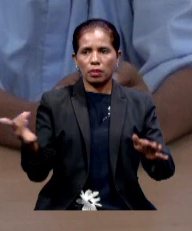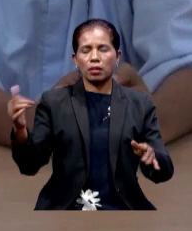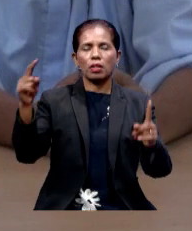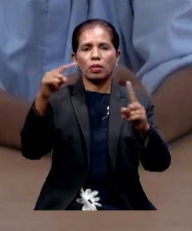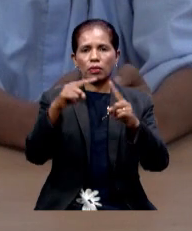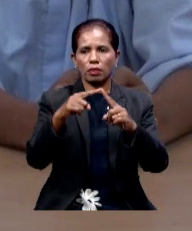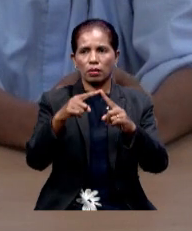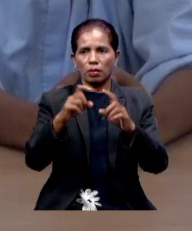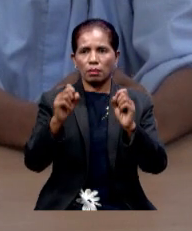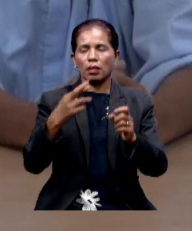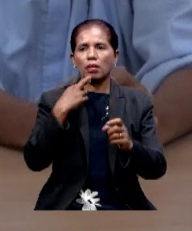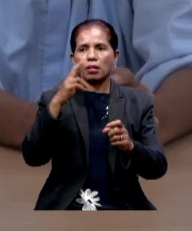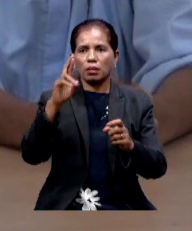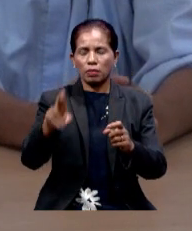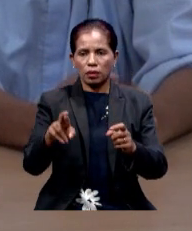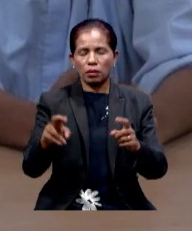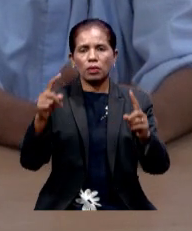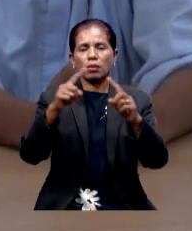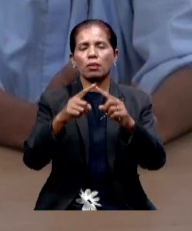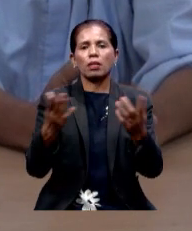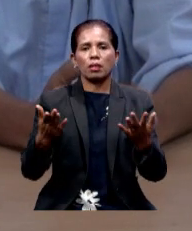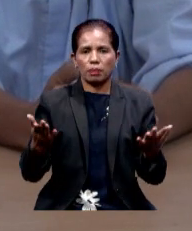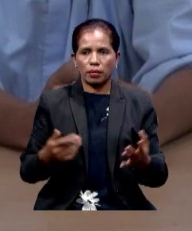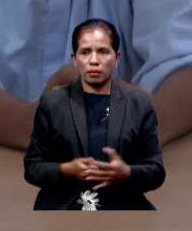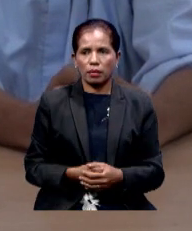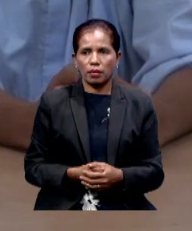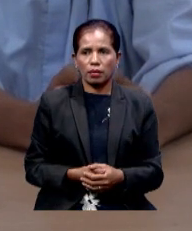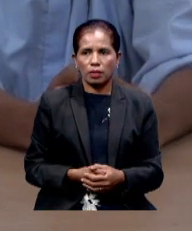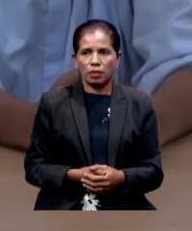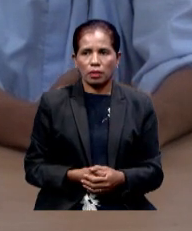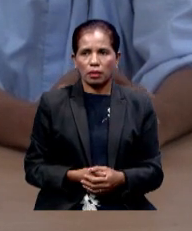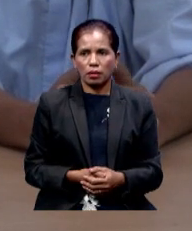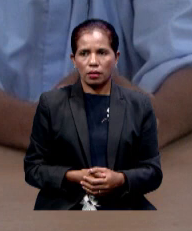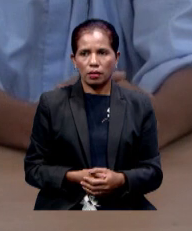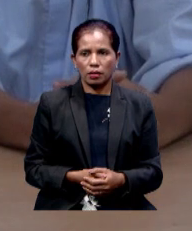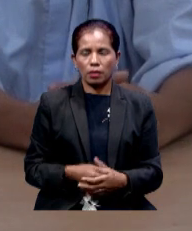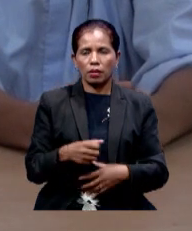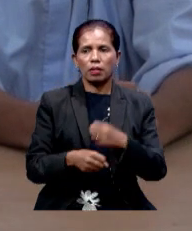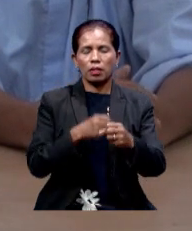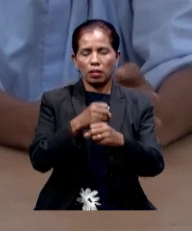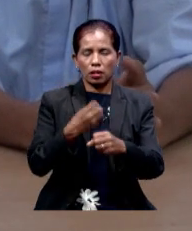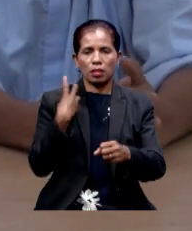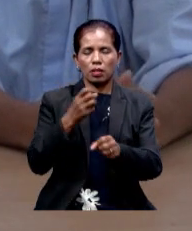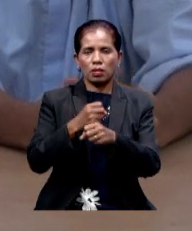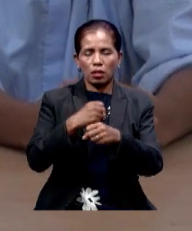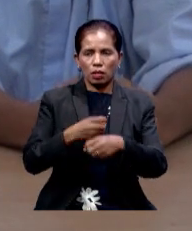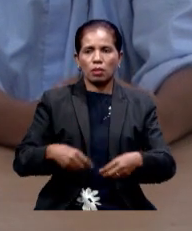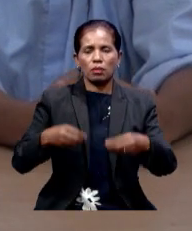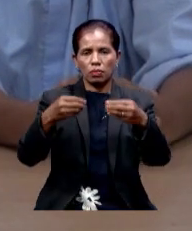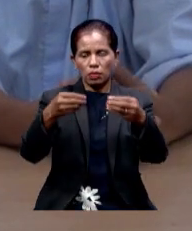bela resposta to iya grau dene bay. Tapi ide ini hanya sam tina wai ta talo fali pontus mos ita